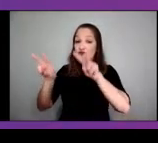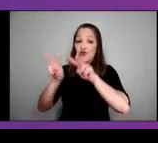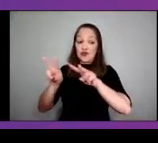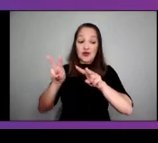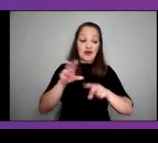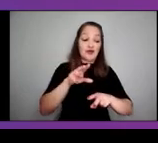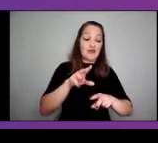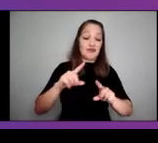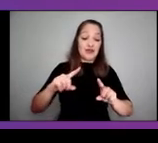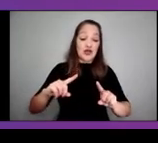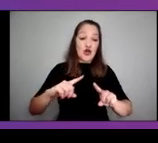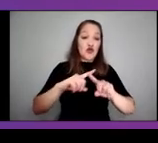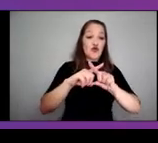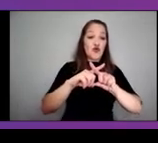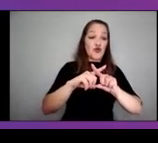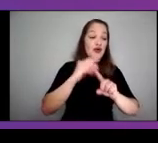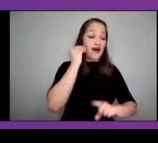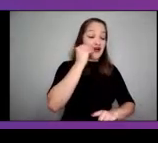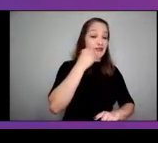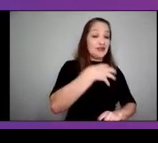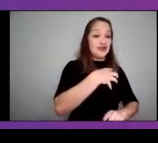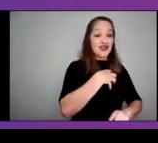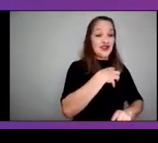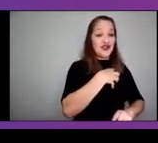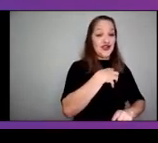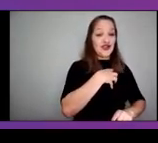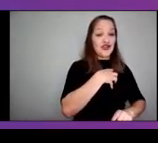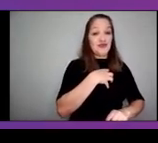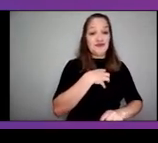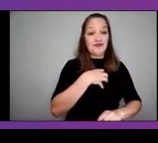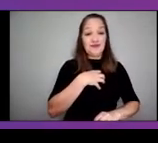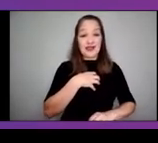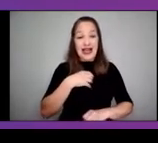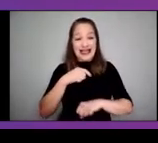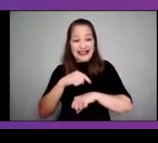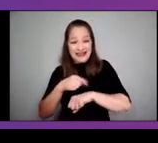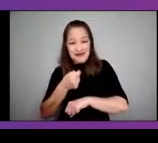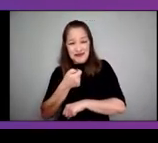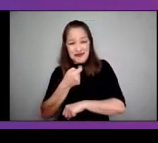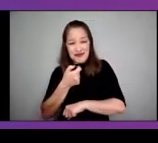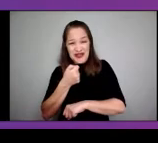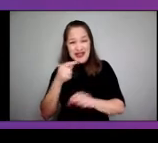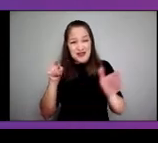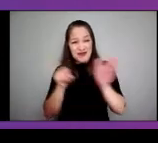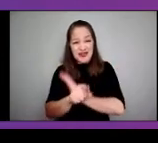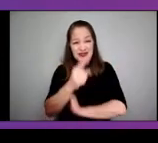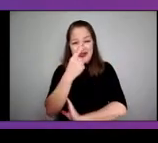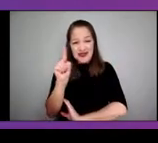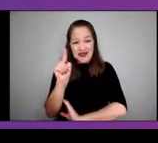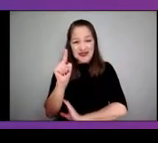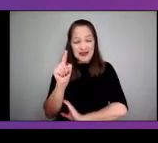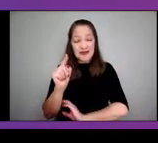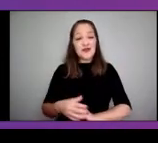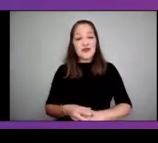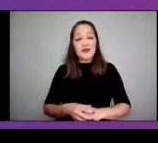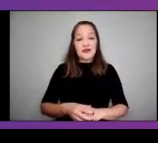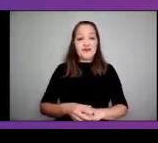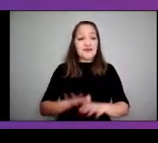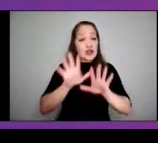colocar isso aí que nosso tempo está acabando e queria te perguntar uma última coisa como isso tudo